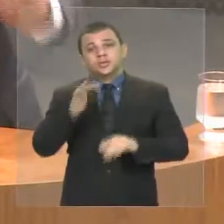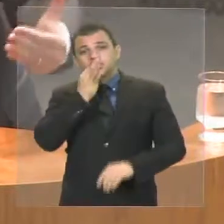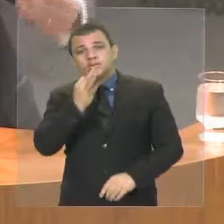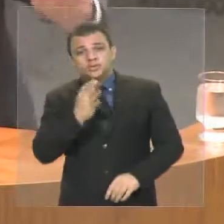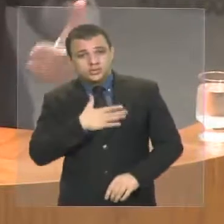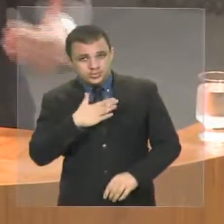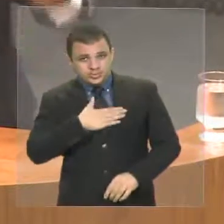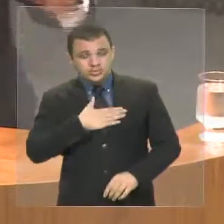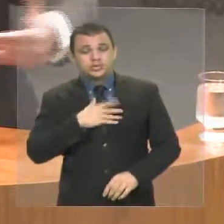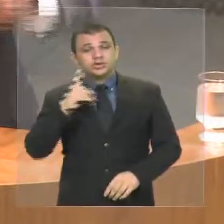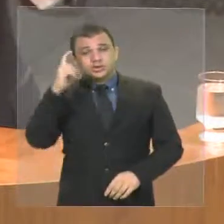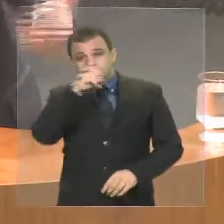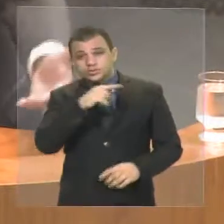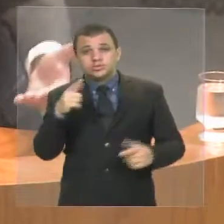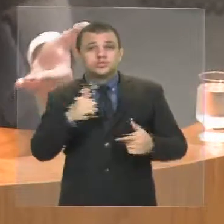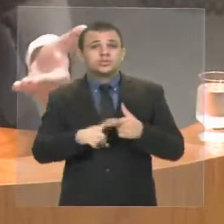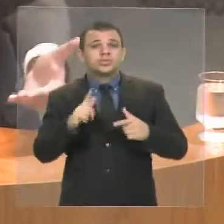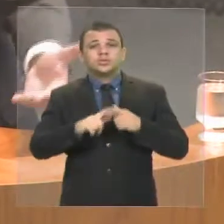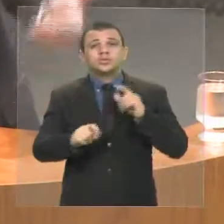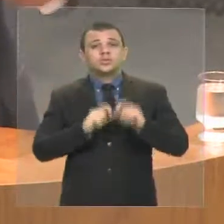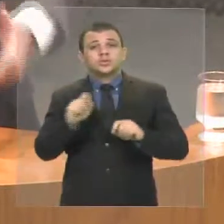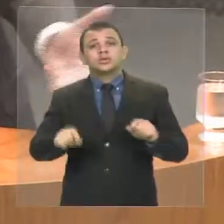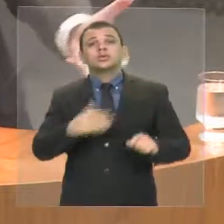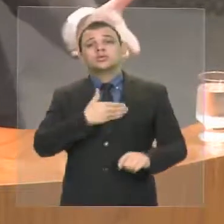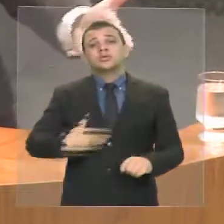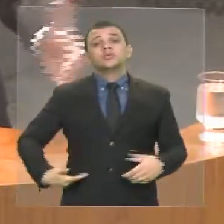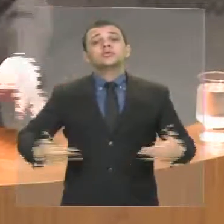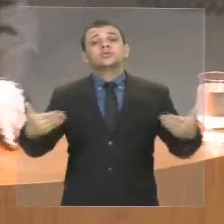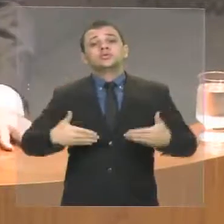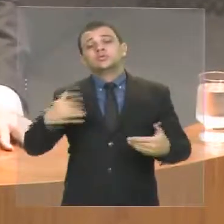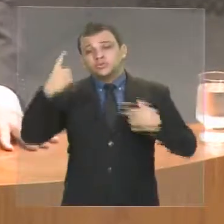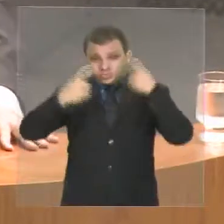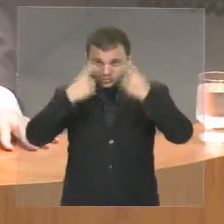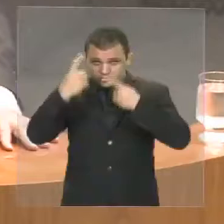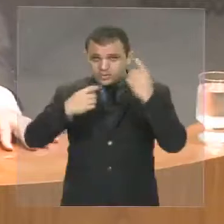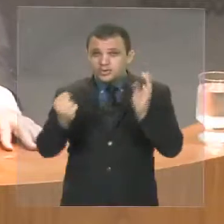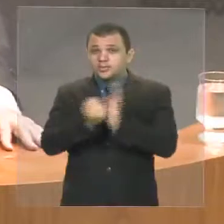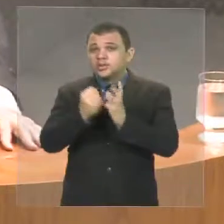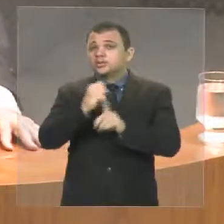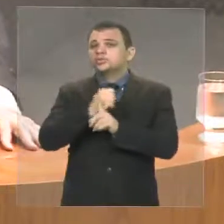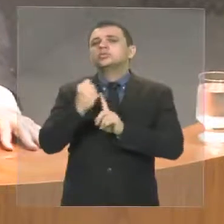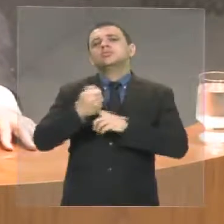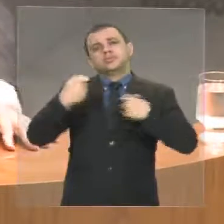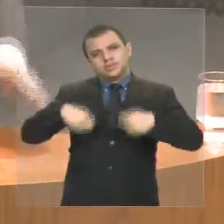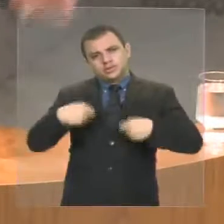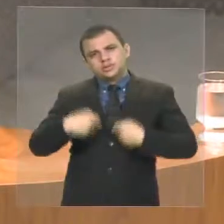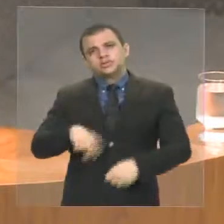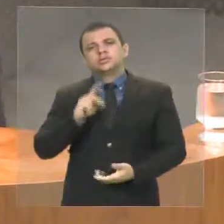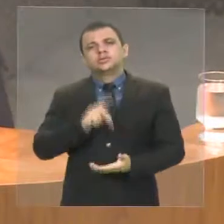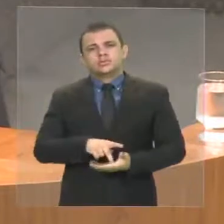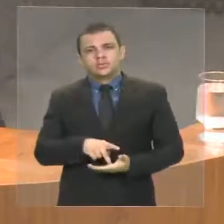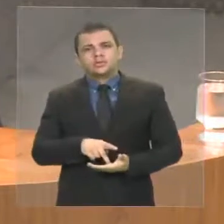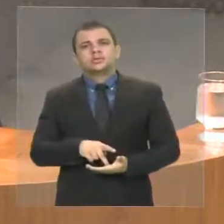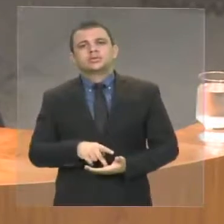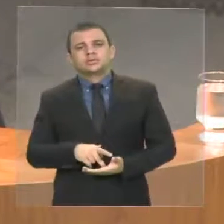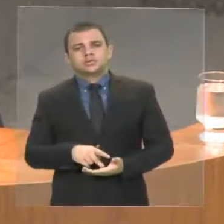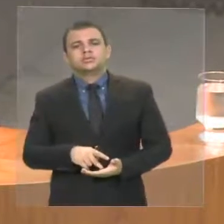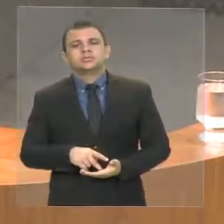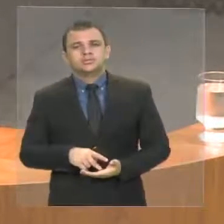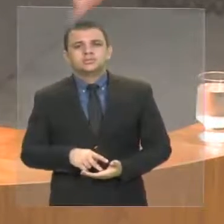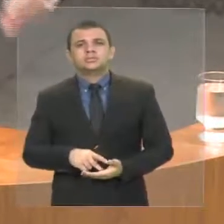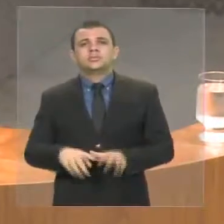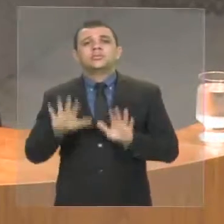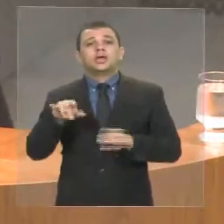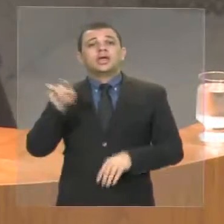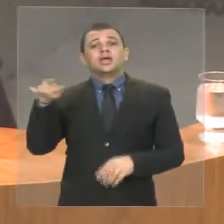o governo atual está preocupado com o impacto social, que é realmente algo que tem que se preocupar. E não